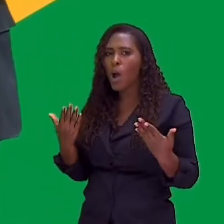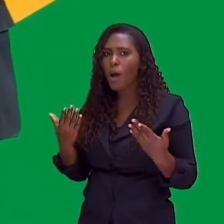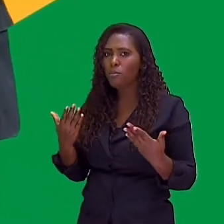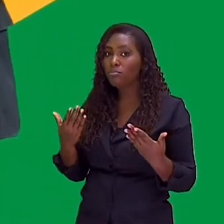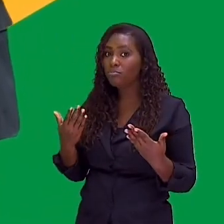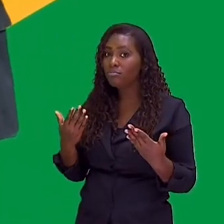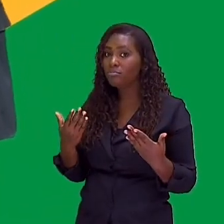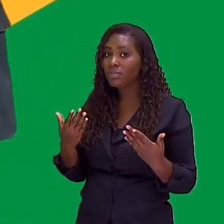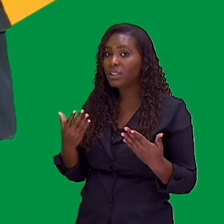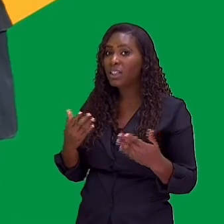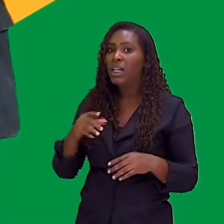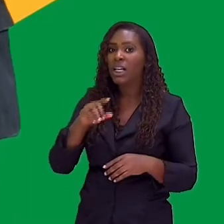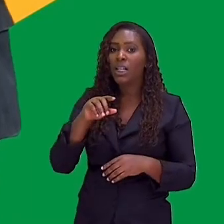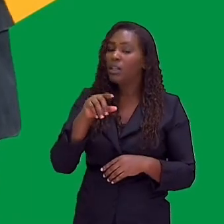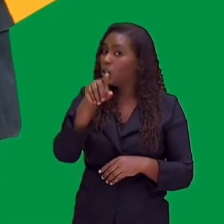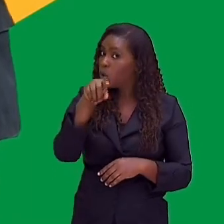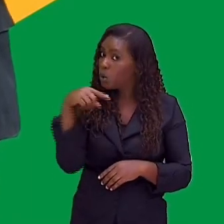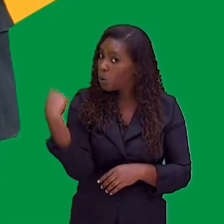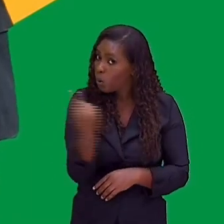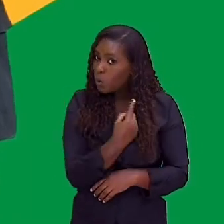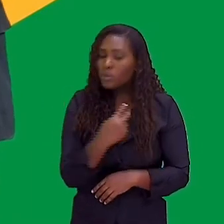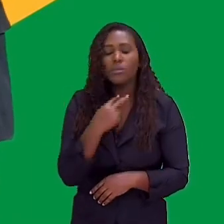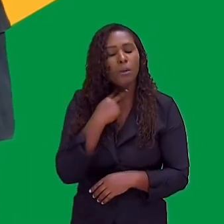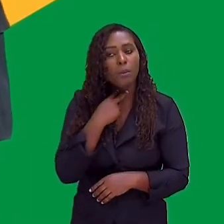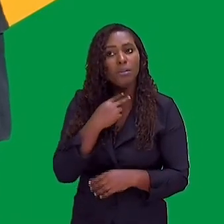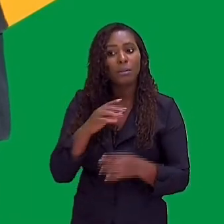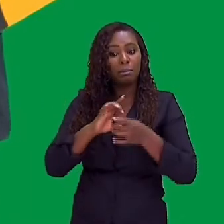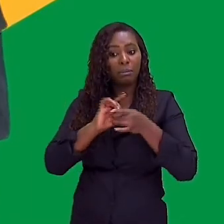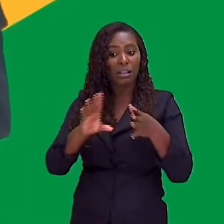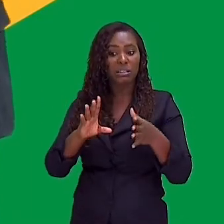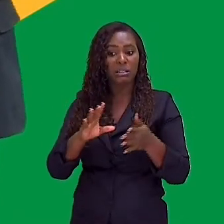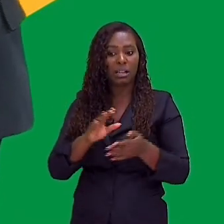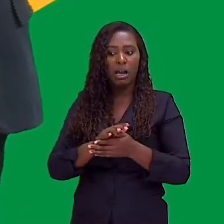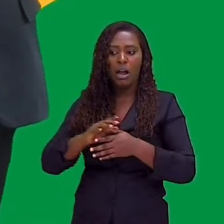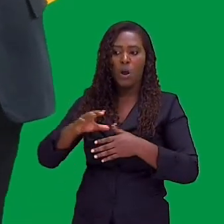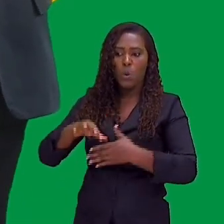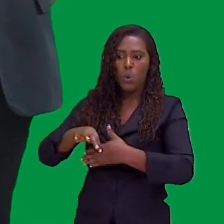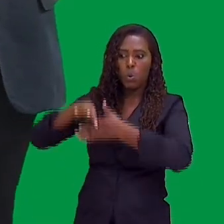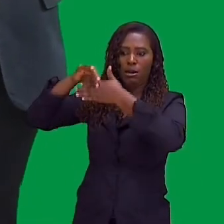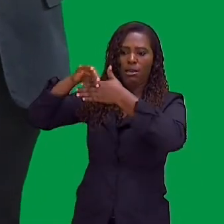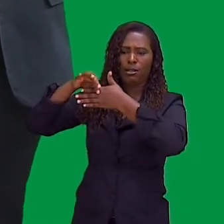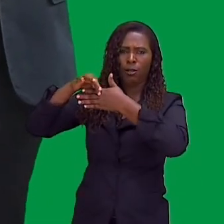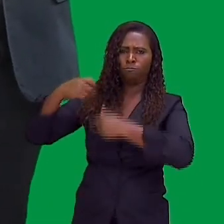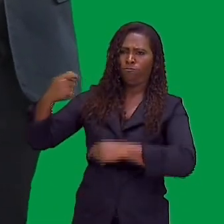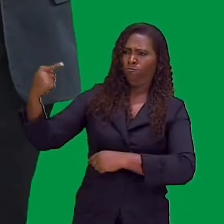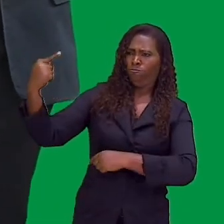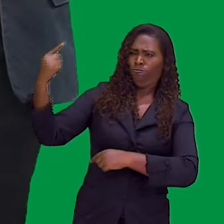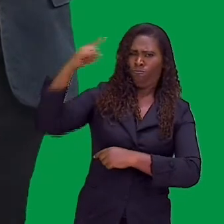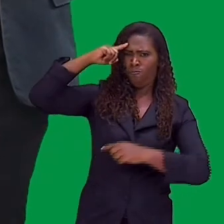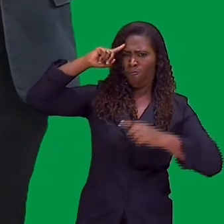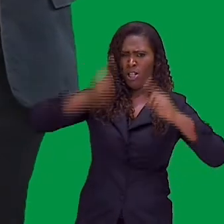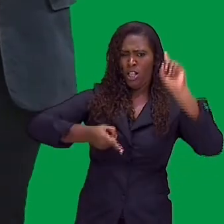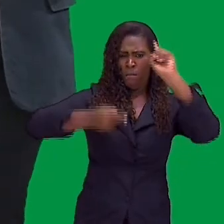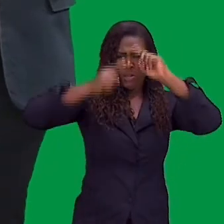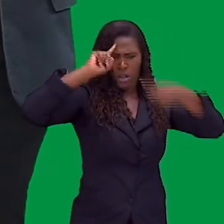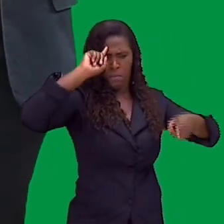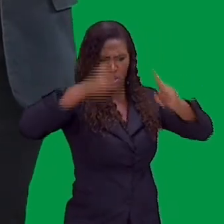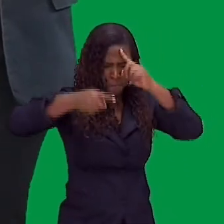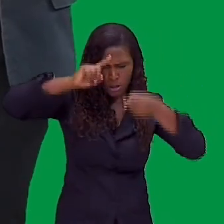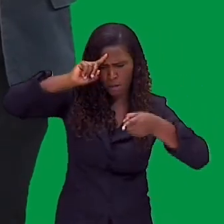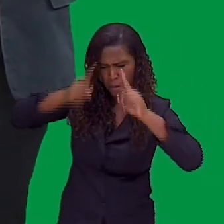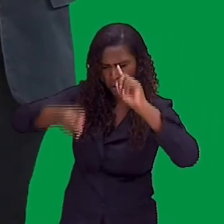ela não está atualizada. Sendo que a primeira, quando você pega todos os artigos, ela é